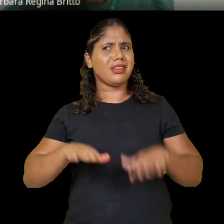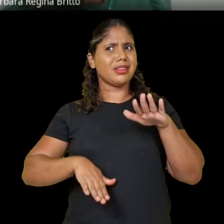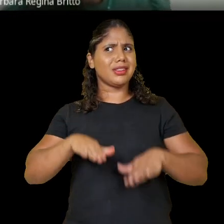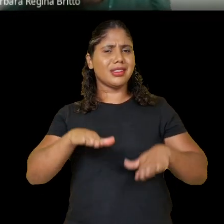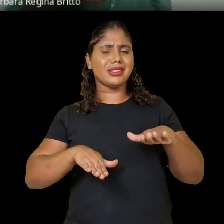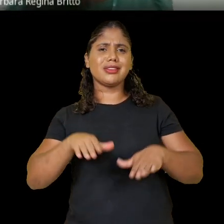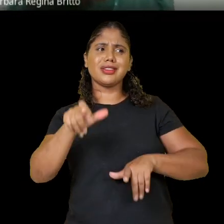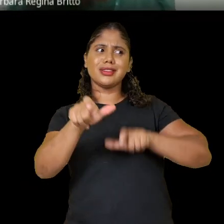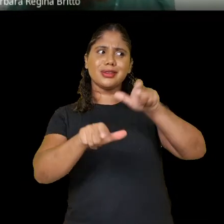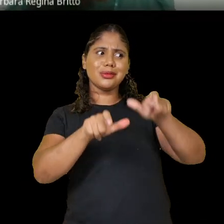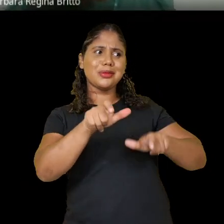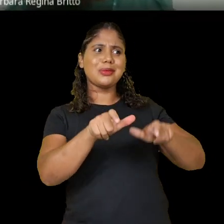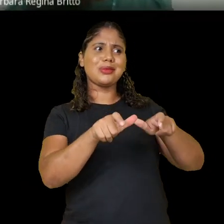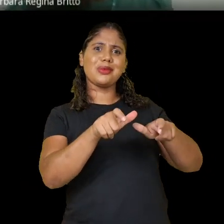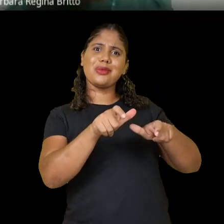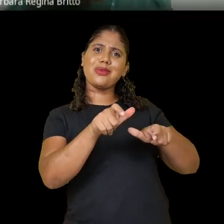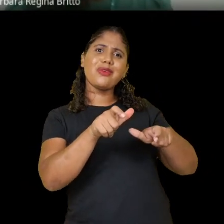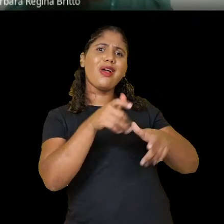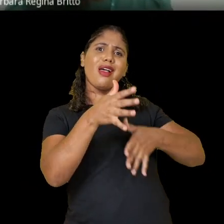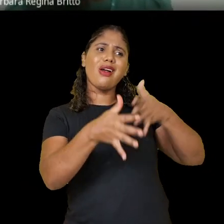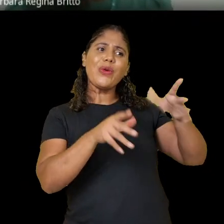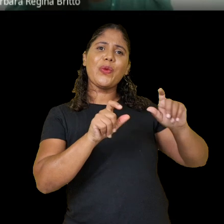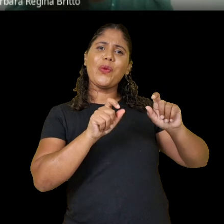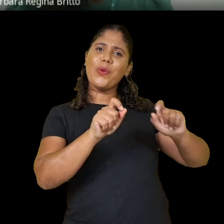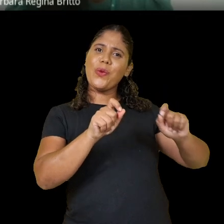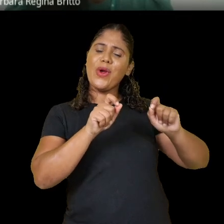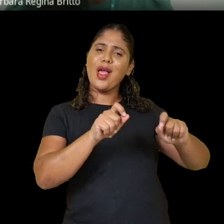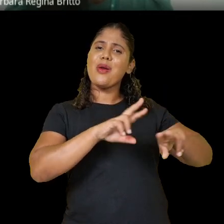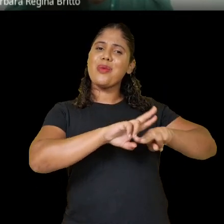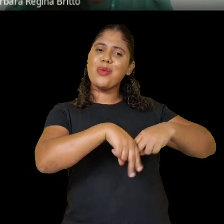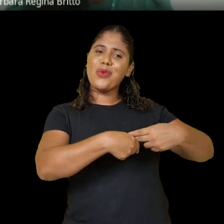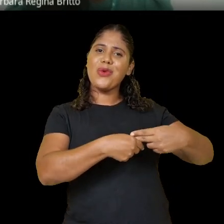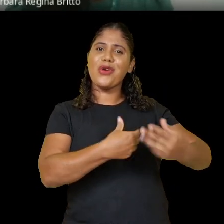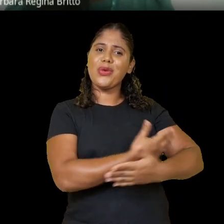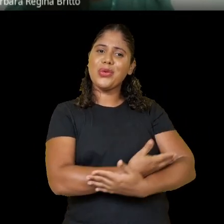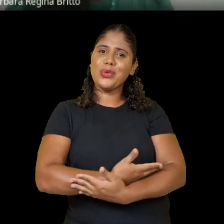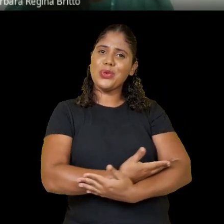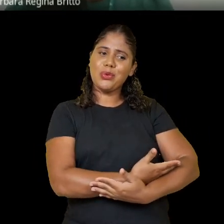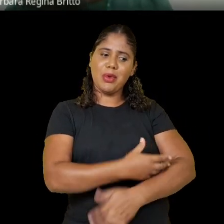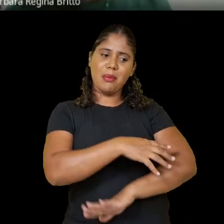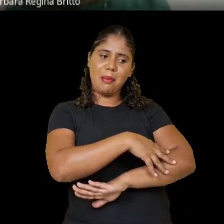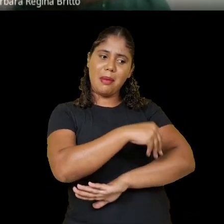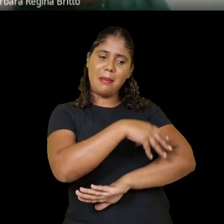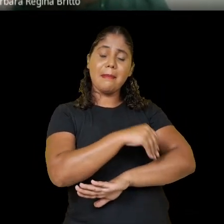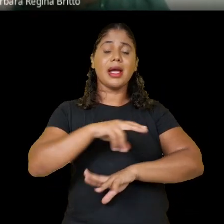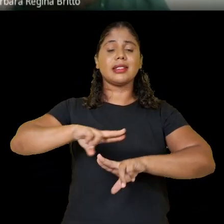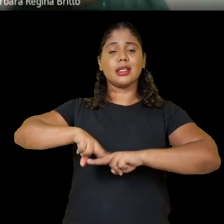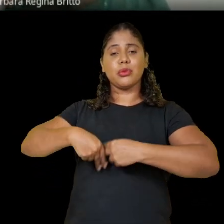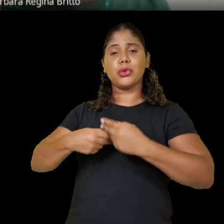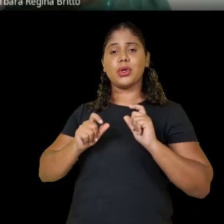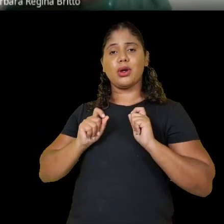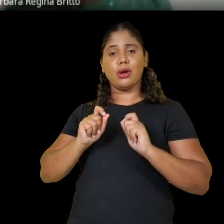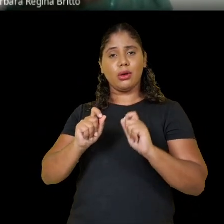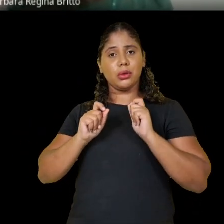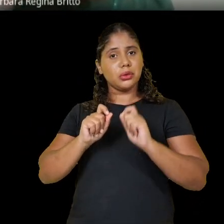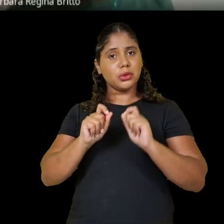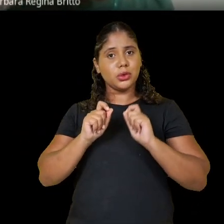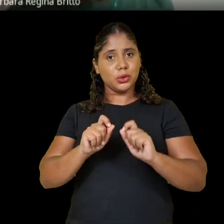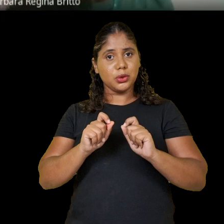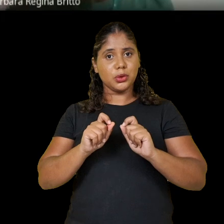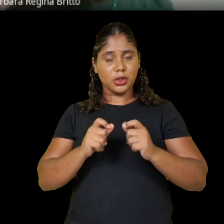ser cabeludo. Então, é justamente por isso, por conta desse relaxamento da musculatura lisa do